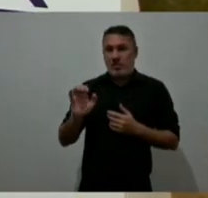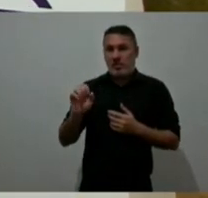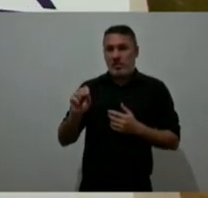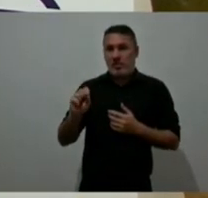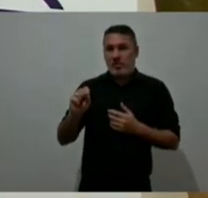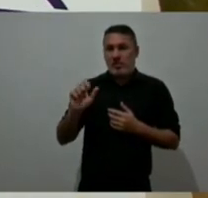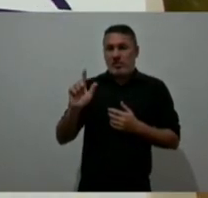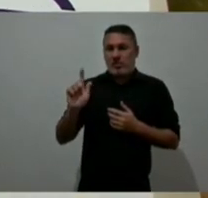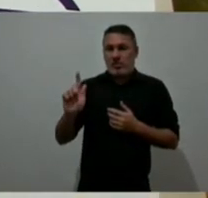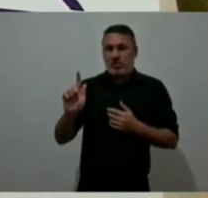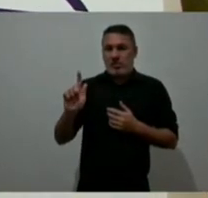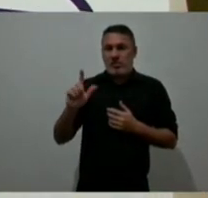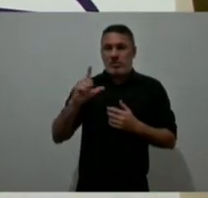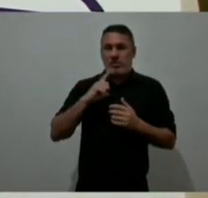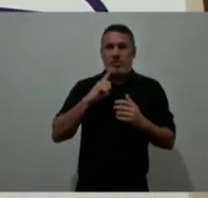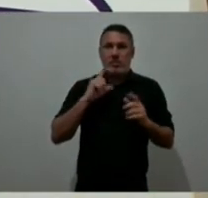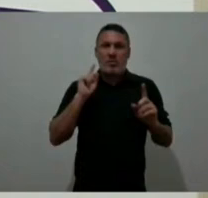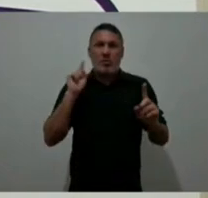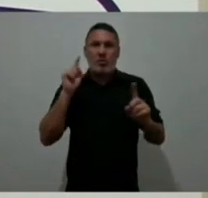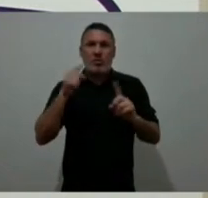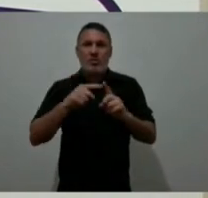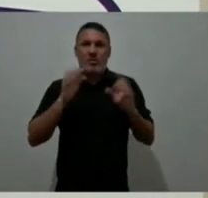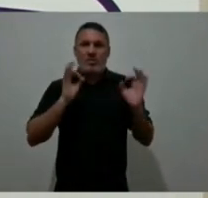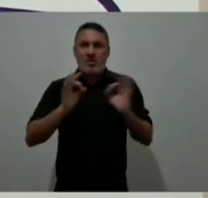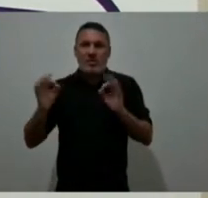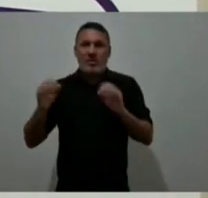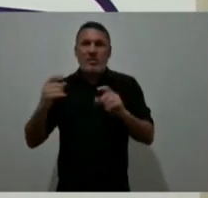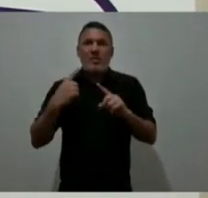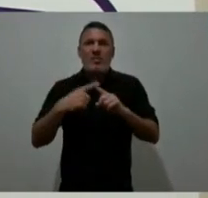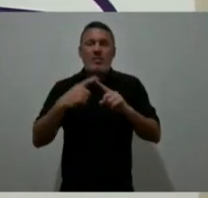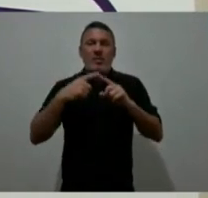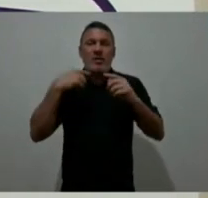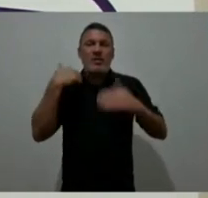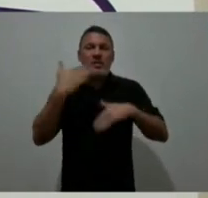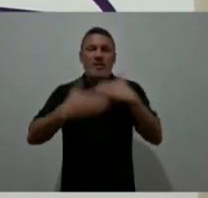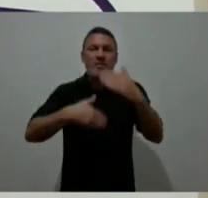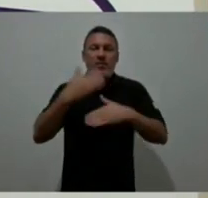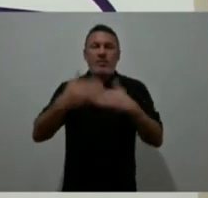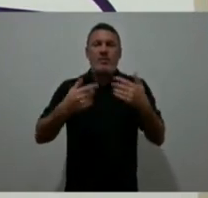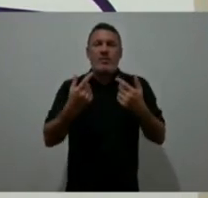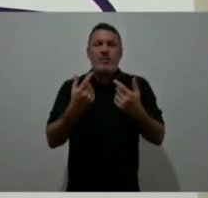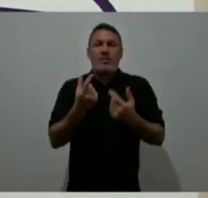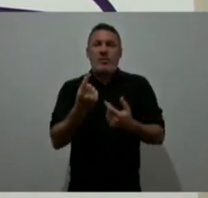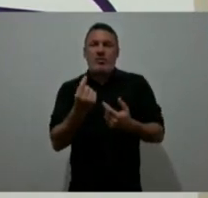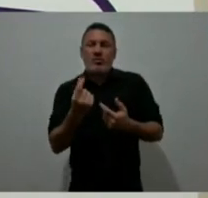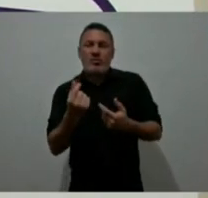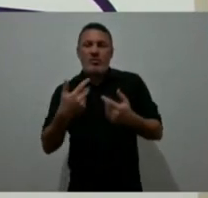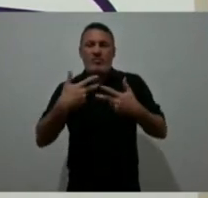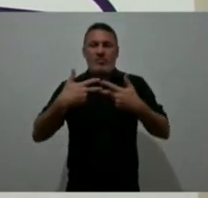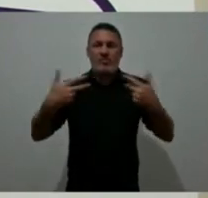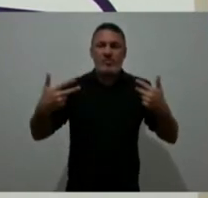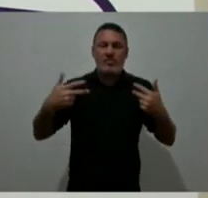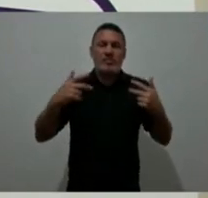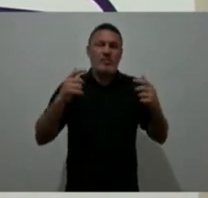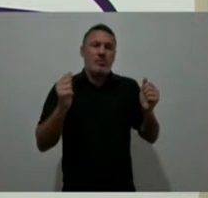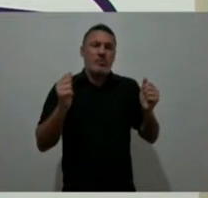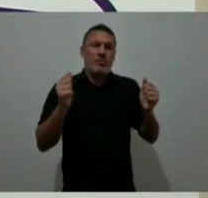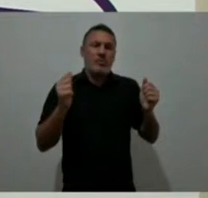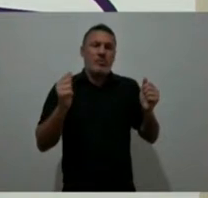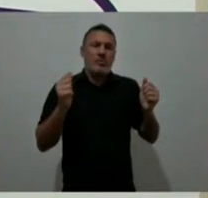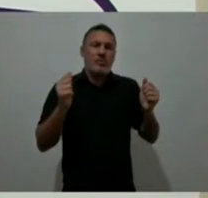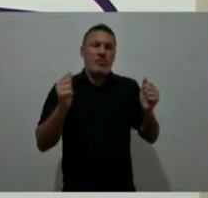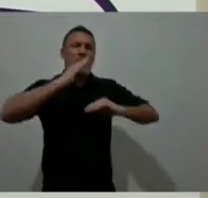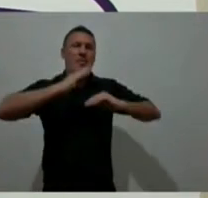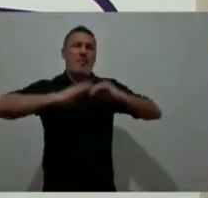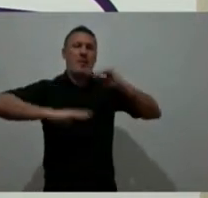isso, ou seja, fazer com que o desenvolvimento econômico seja... aconteça em conjunto com as boas práticas ambientais. Eu queria que você